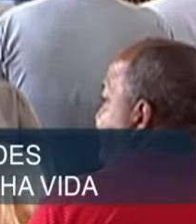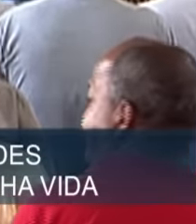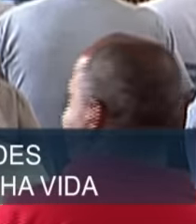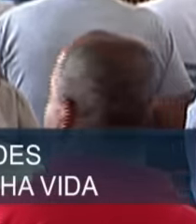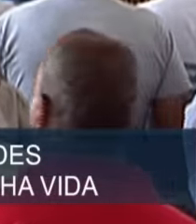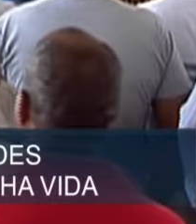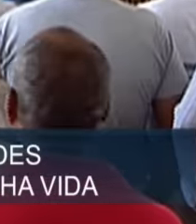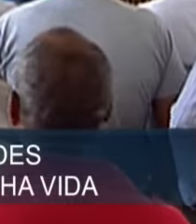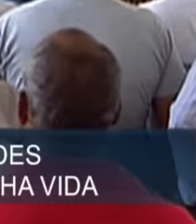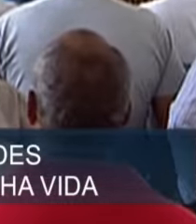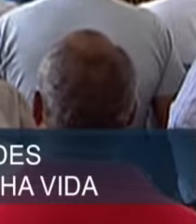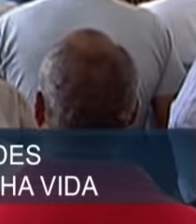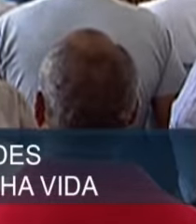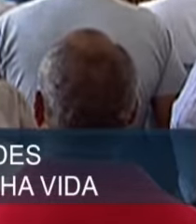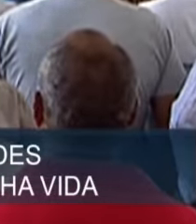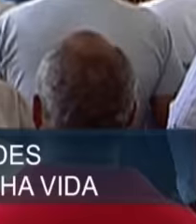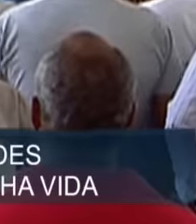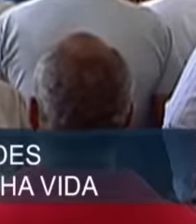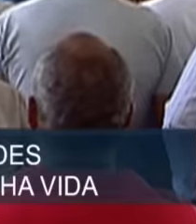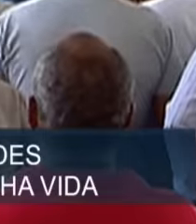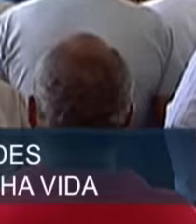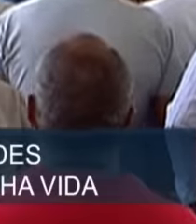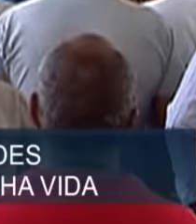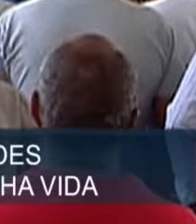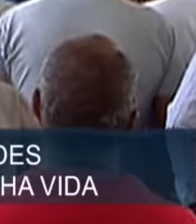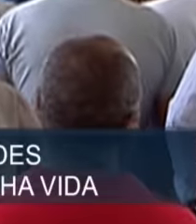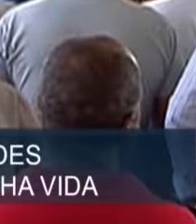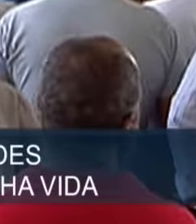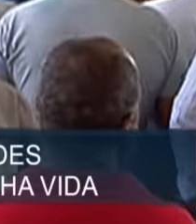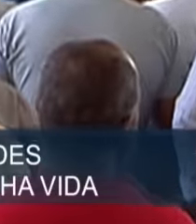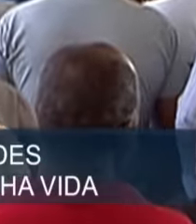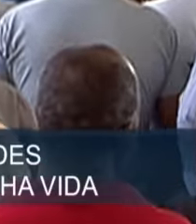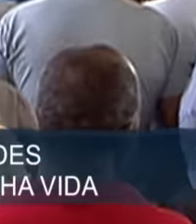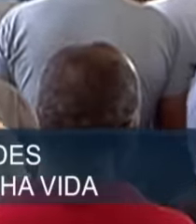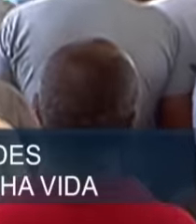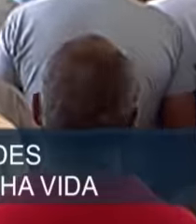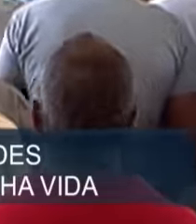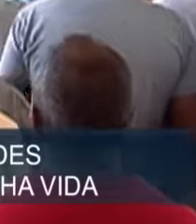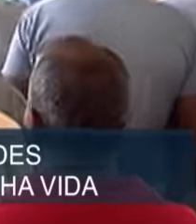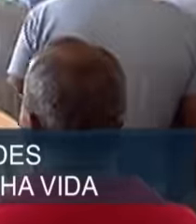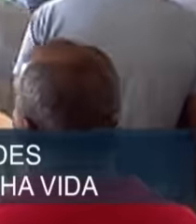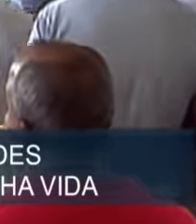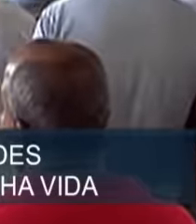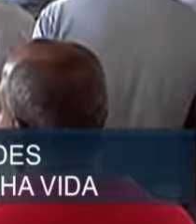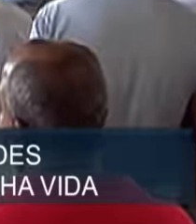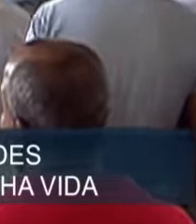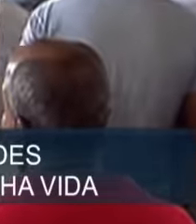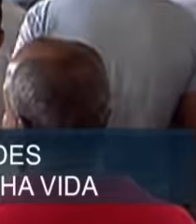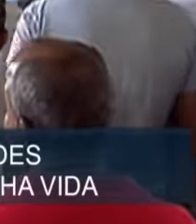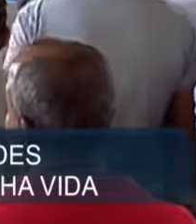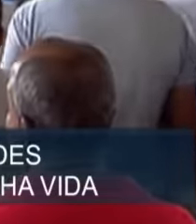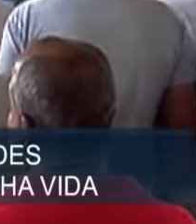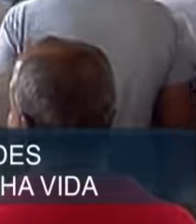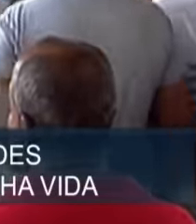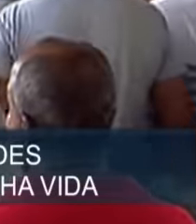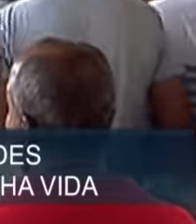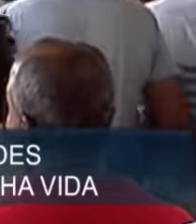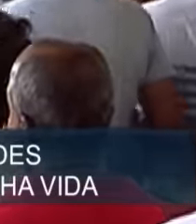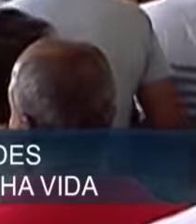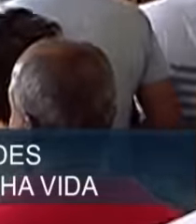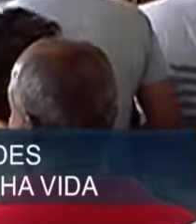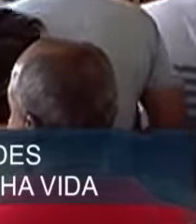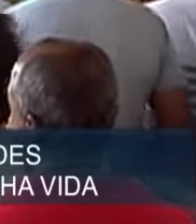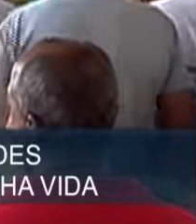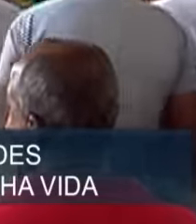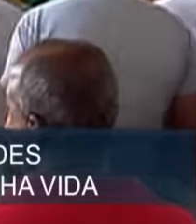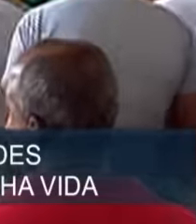de Juazeiro e a presidente da Caixa para procederem ao descerramento de placa alusiva à entrega das unidades